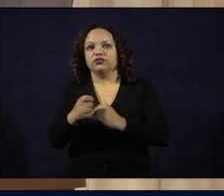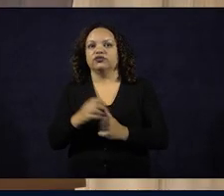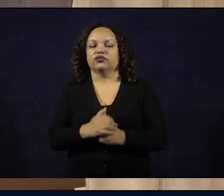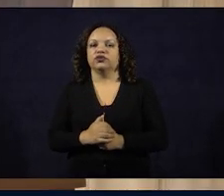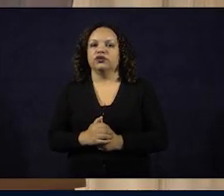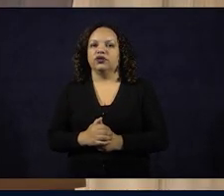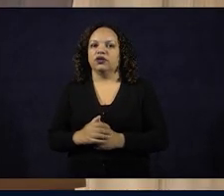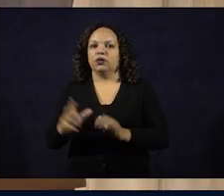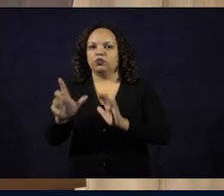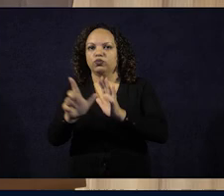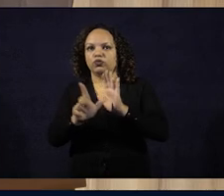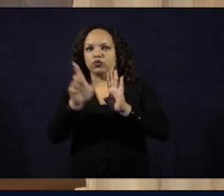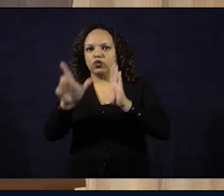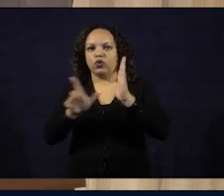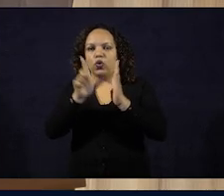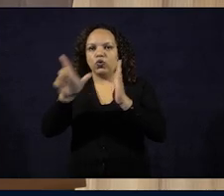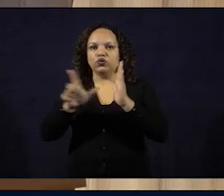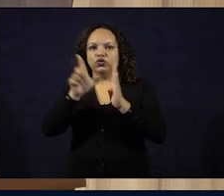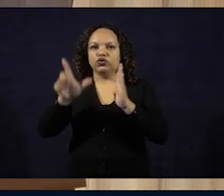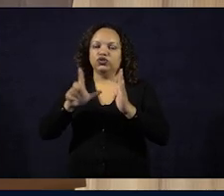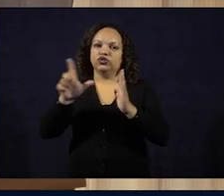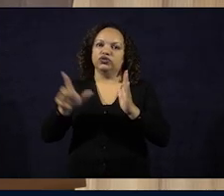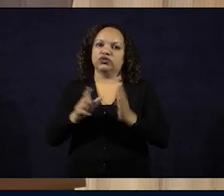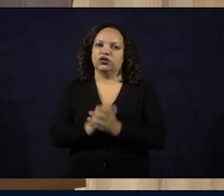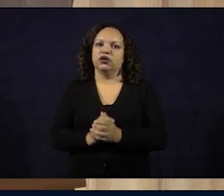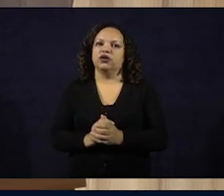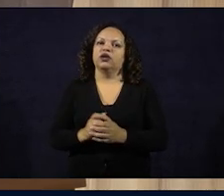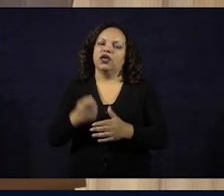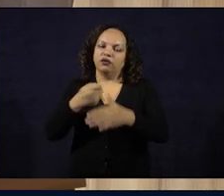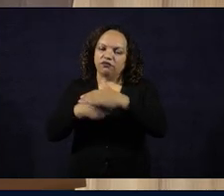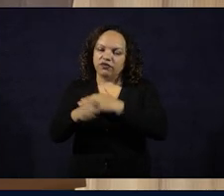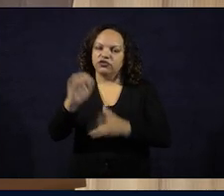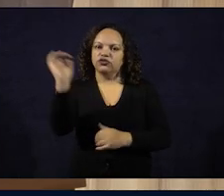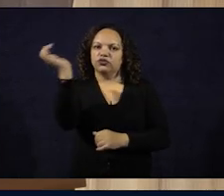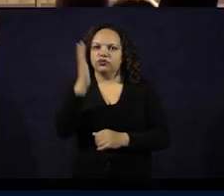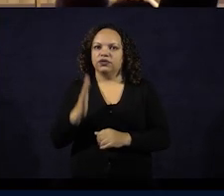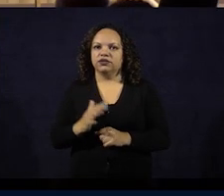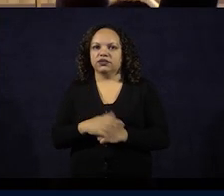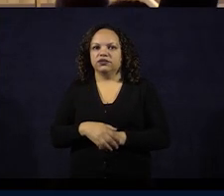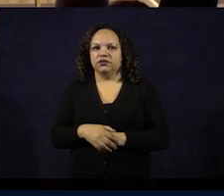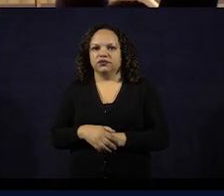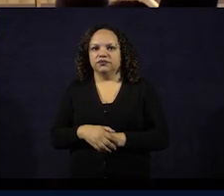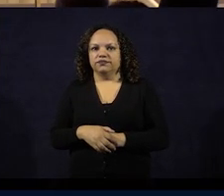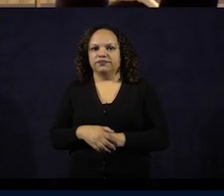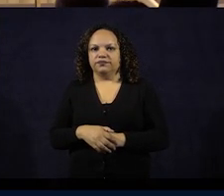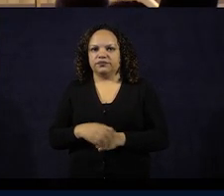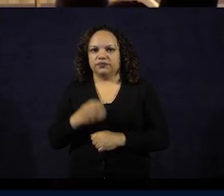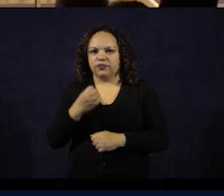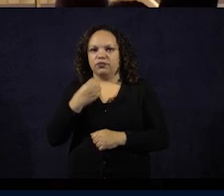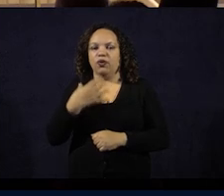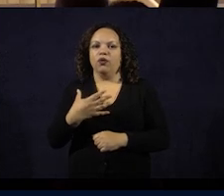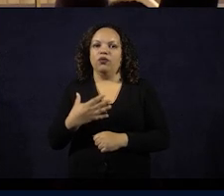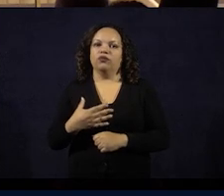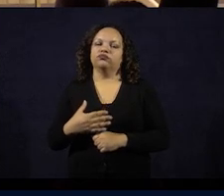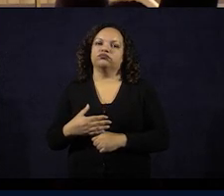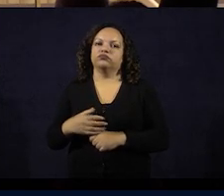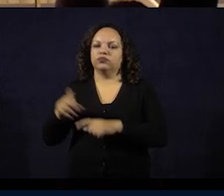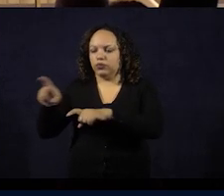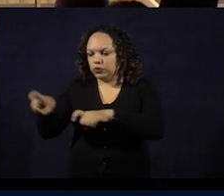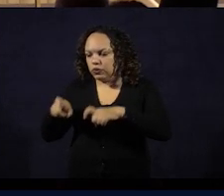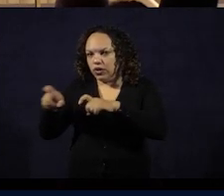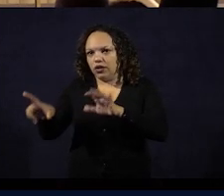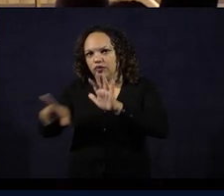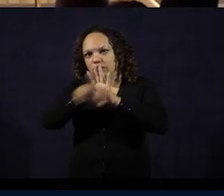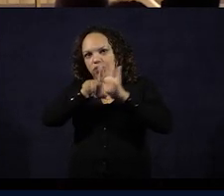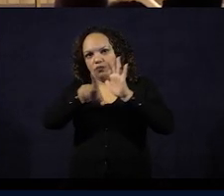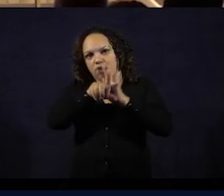gargalo logístico, para quem quer investir em infraestrutura no Brasil. Qual a mensagem final? Bom, falando para o agro, tem uma lei